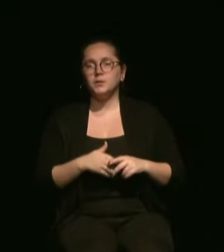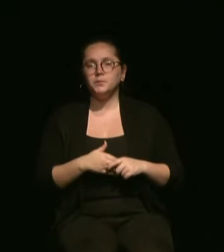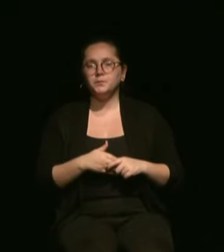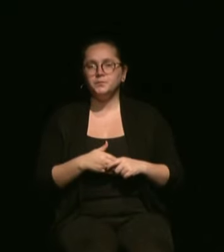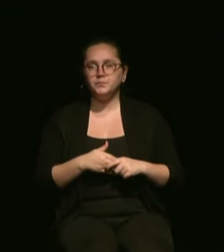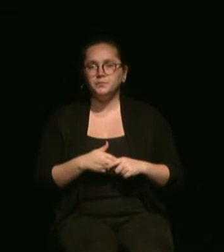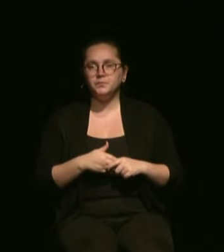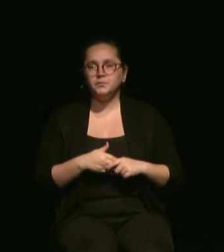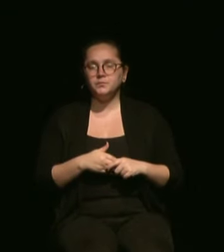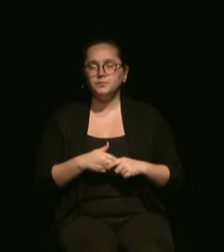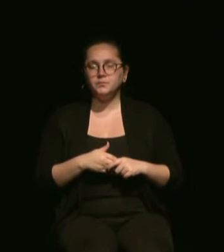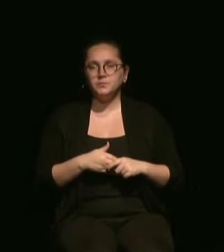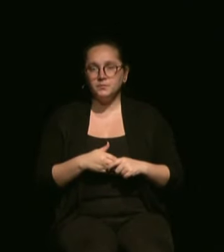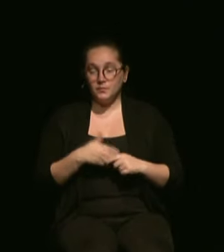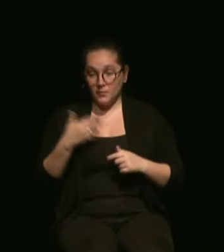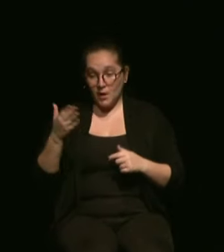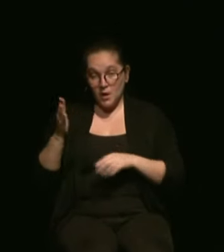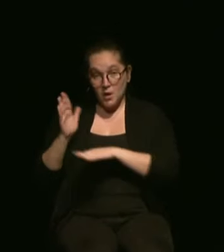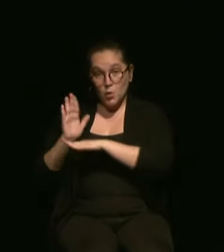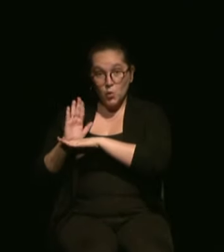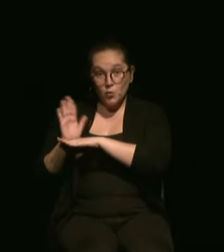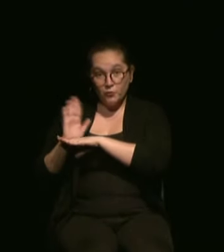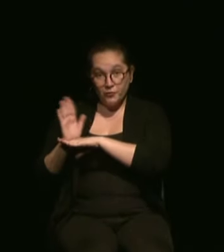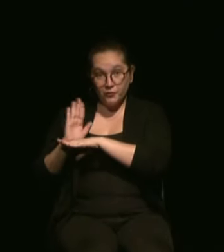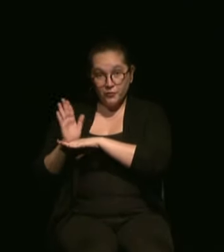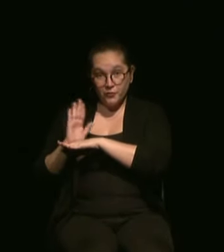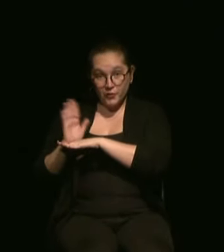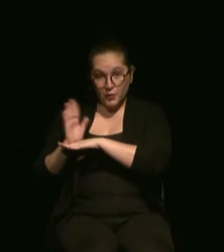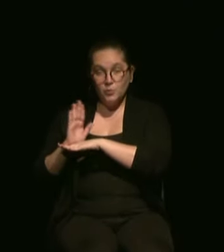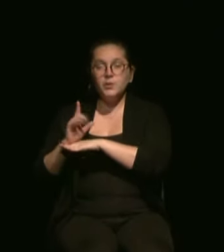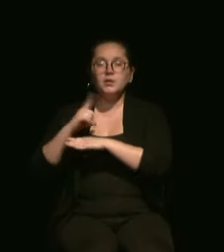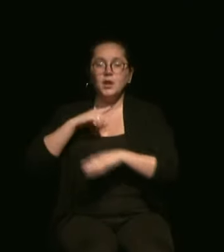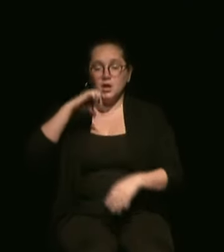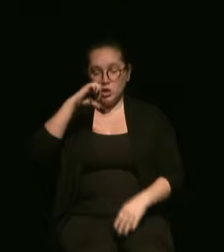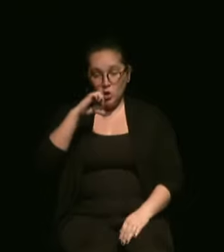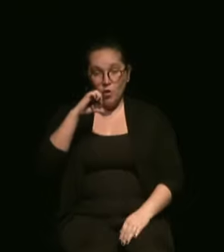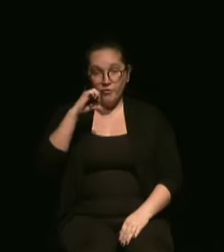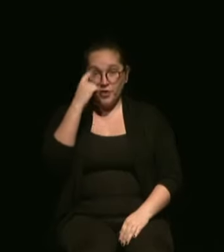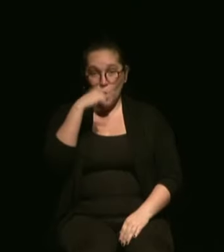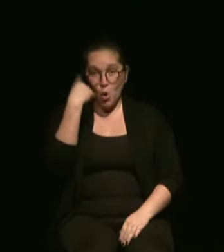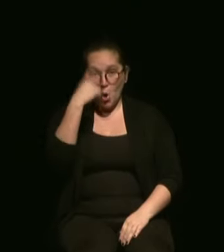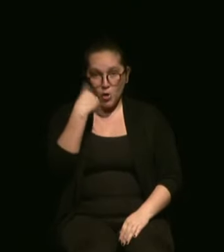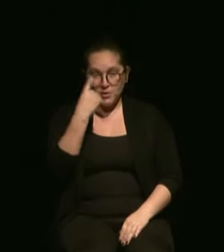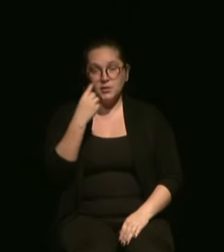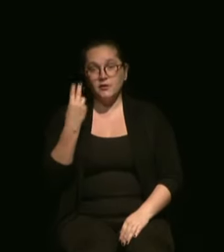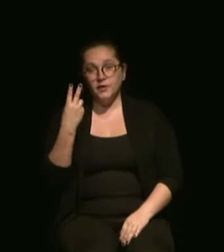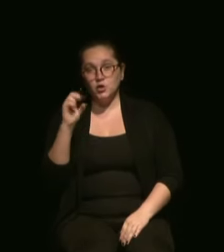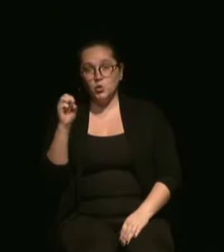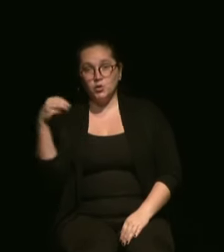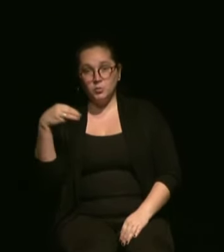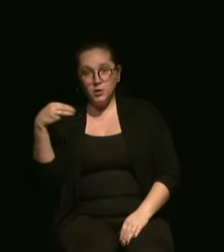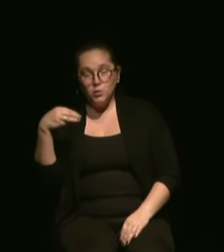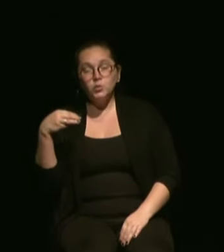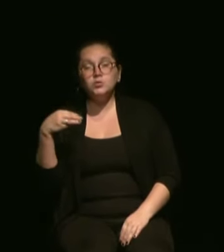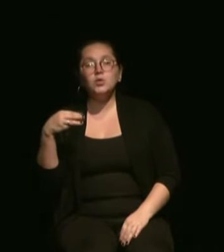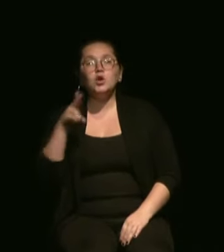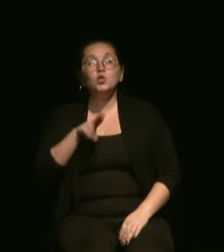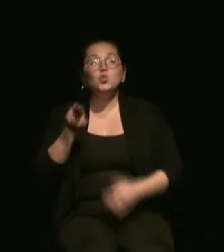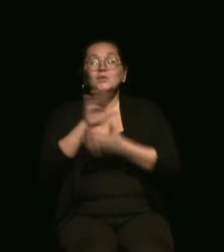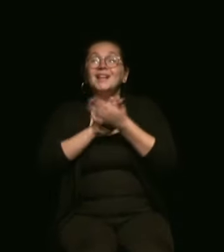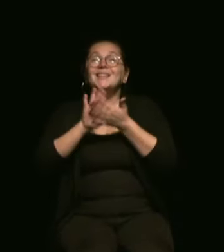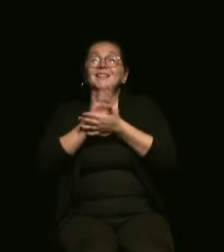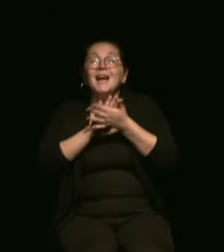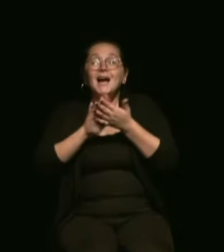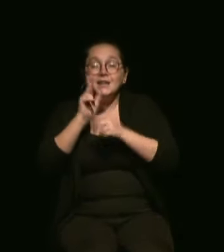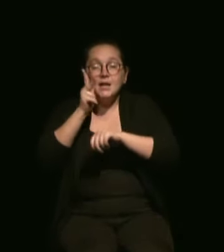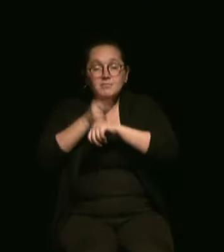que o filme dele, aliás, de 9 horas e 28 minutos, não usa uma única imagem de arquivo,